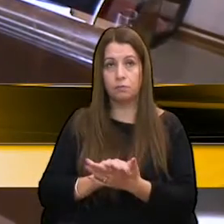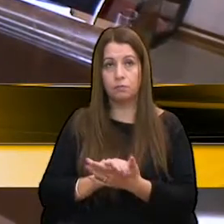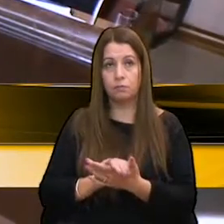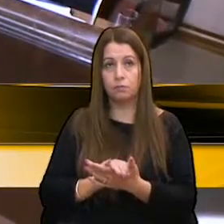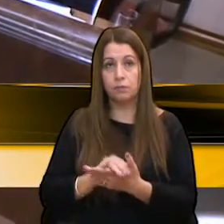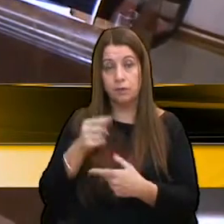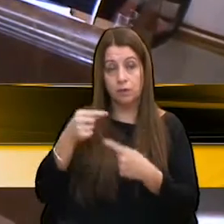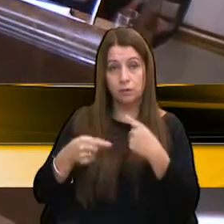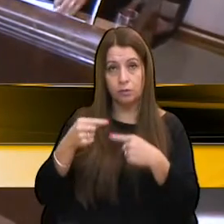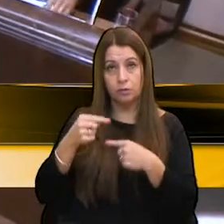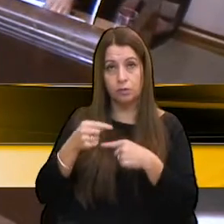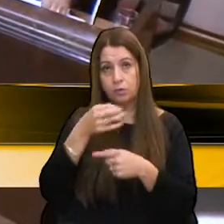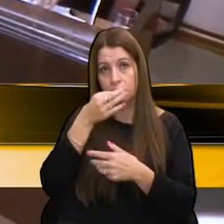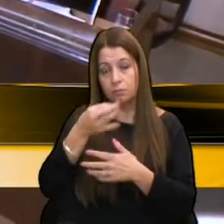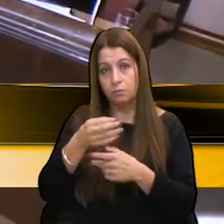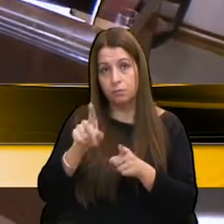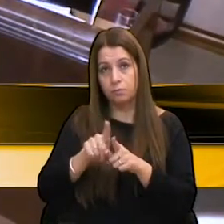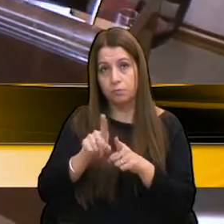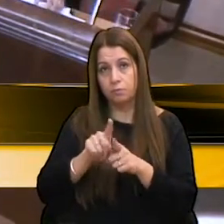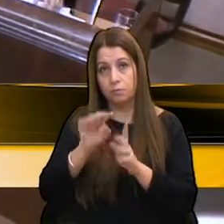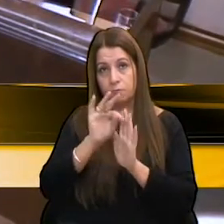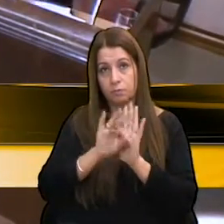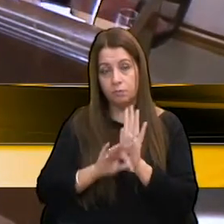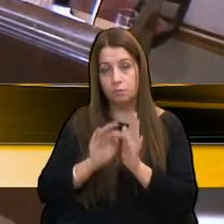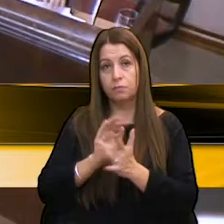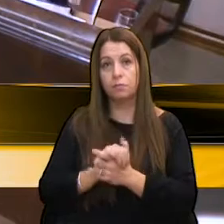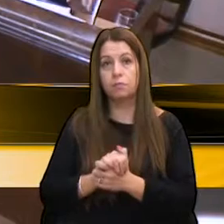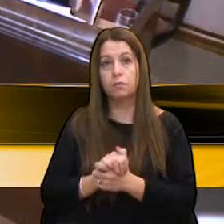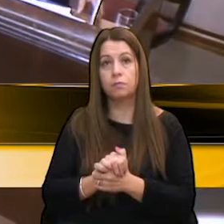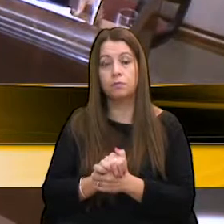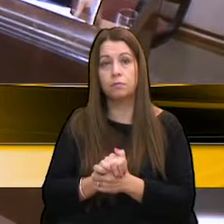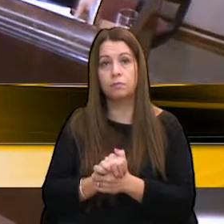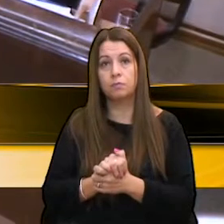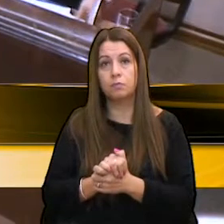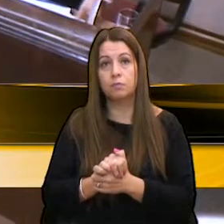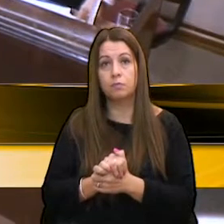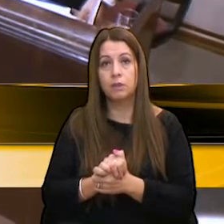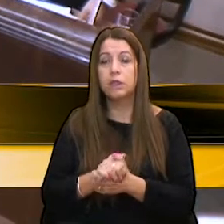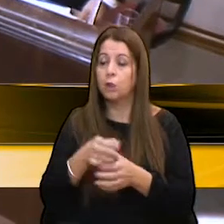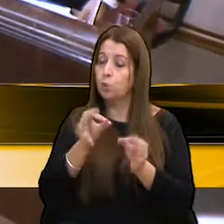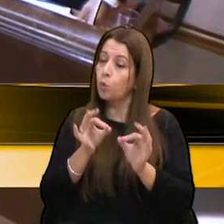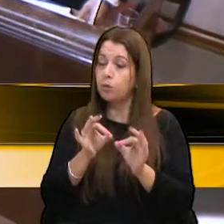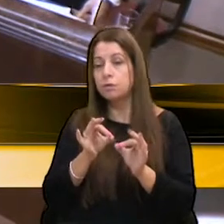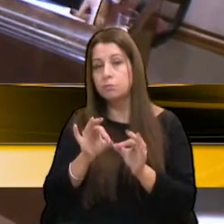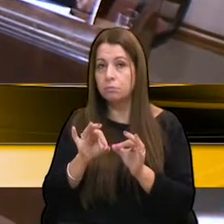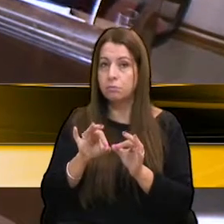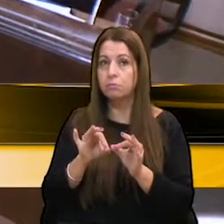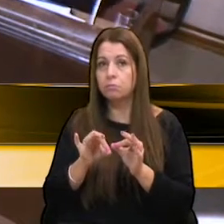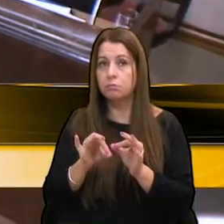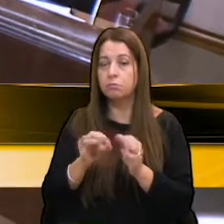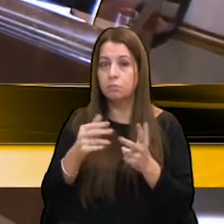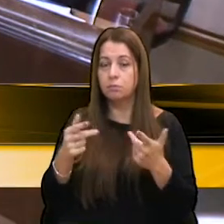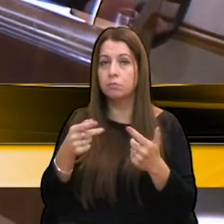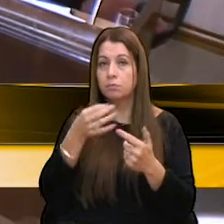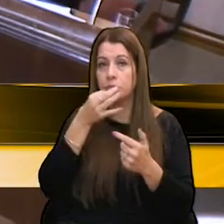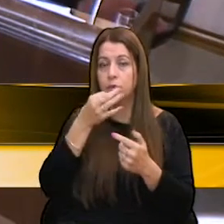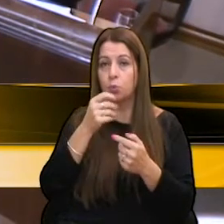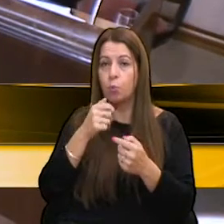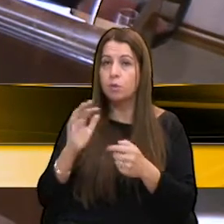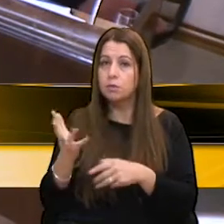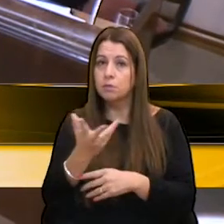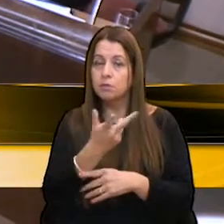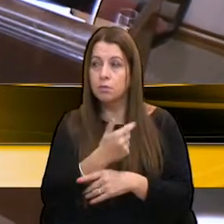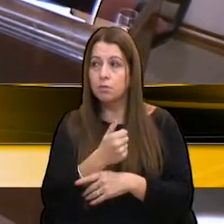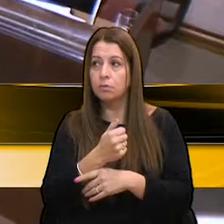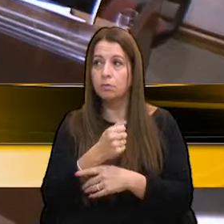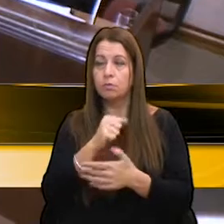nós vamos discutir o parecer também dessa matéria. Eu concordo em parte com o parecer, quase na totalidade,